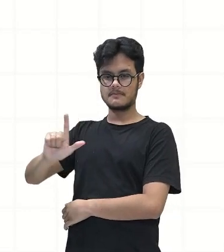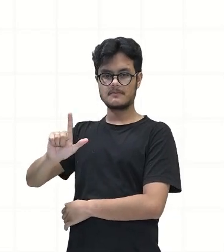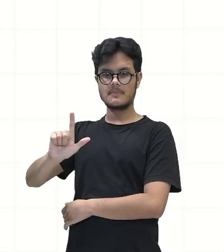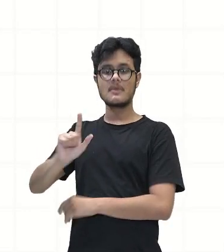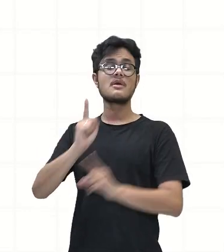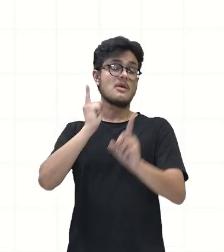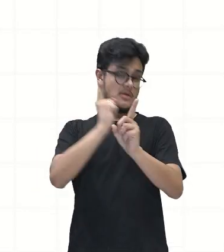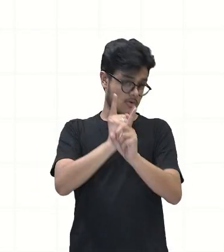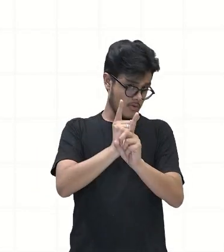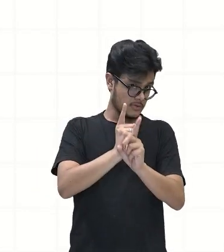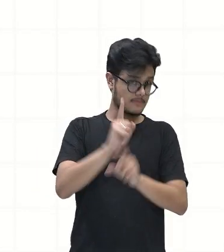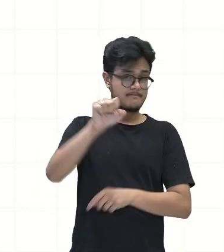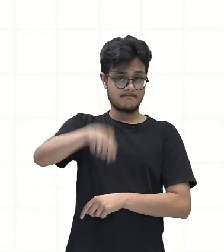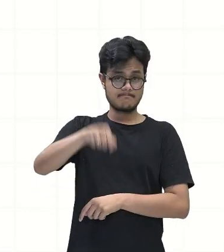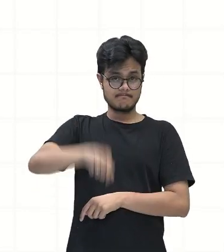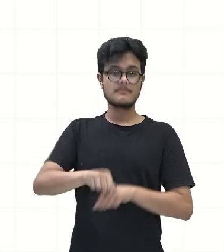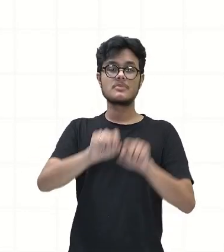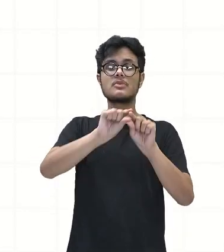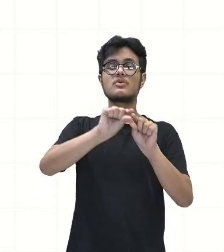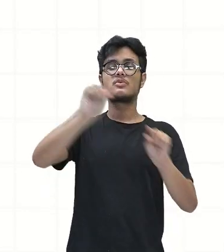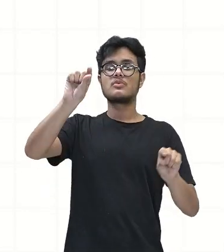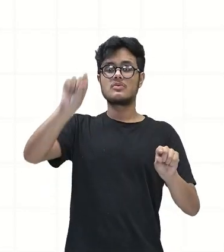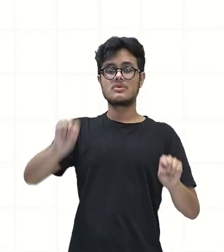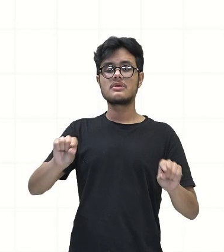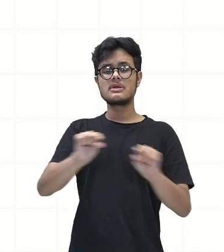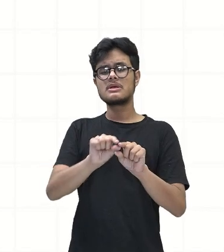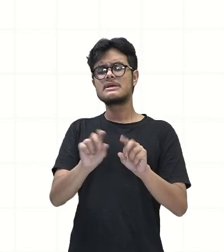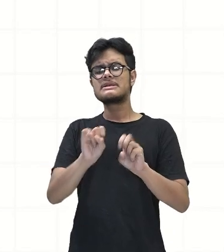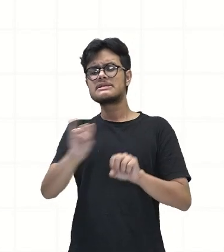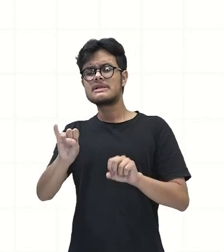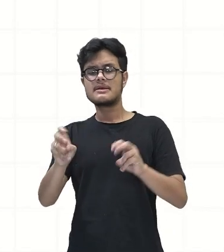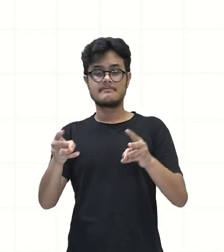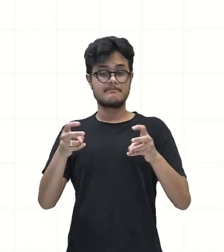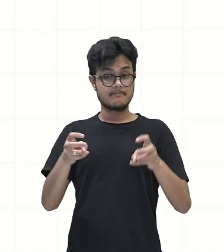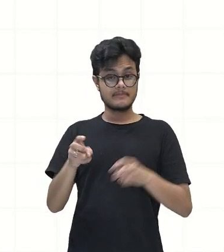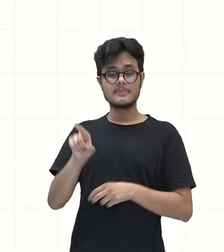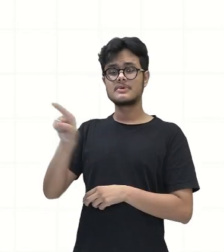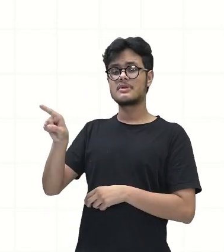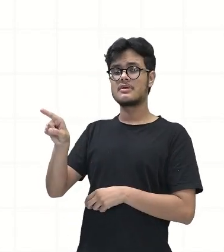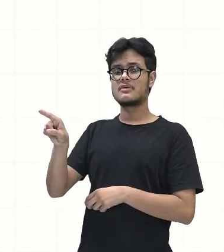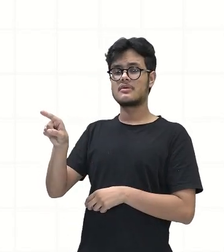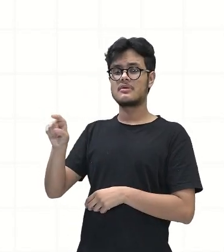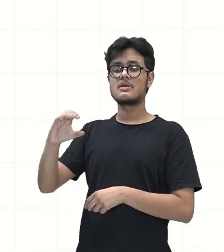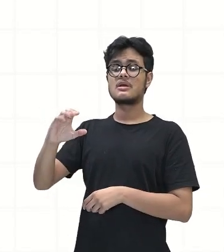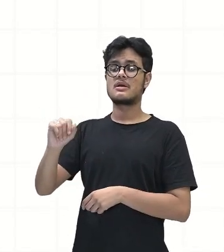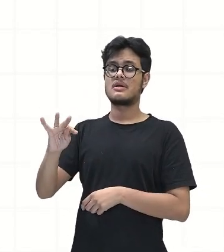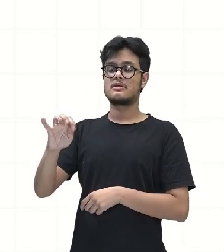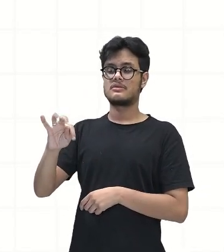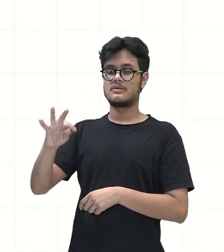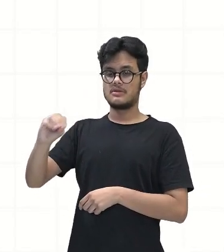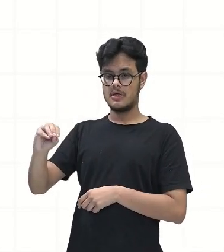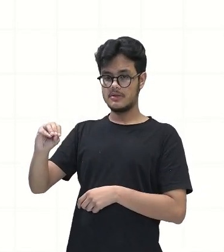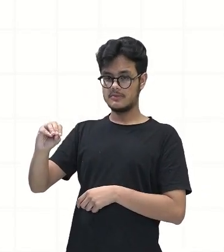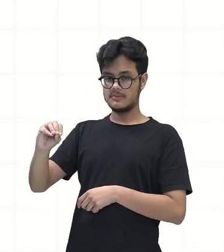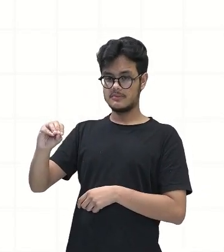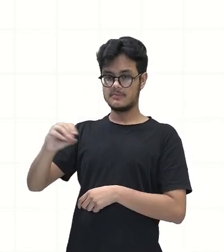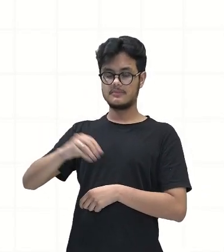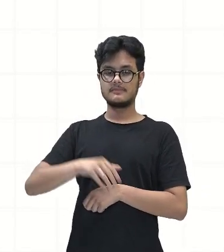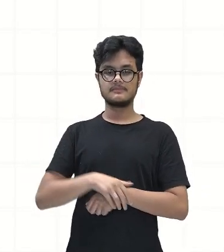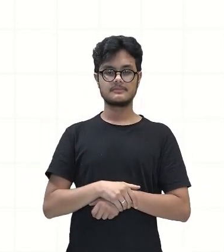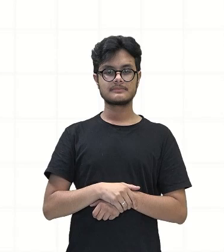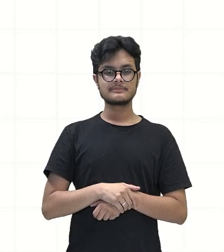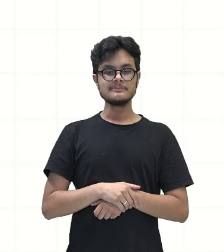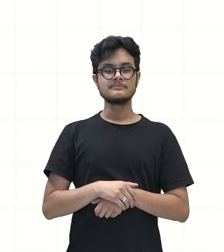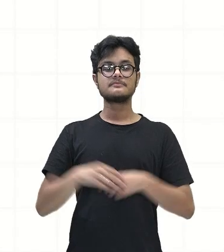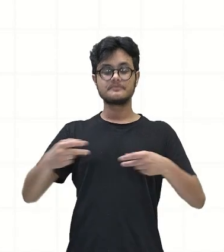triângulo vermelho aqui, né? Se você olha bem, esse lado aqui, ele é o cateto, né?